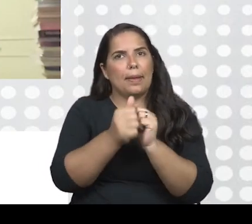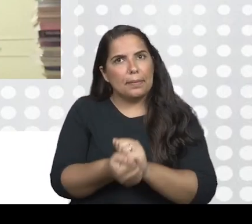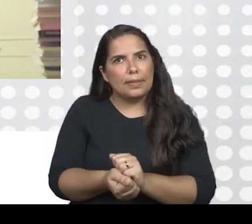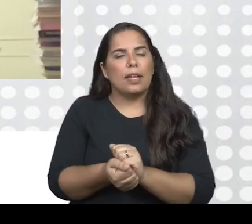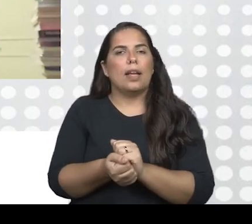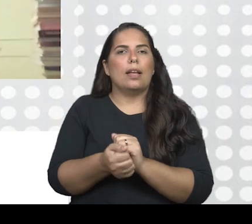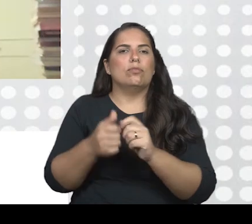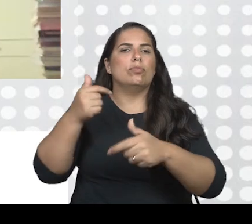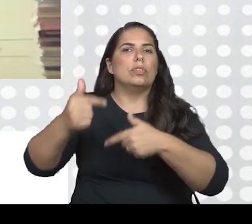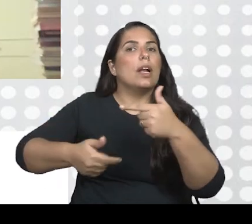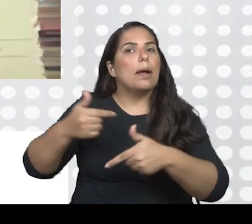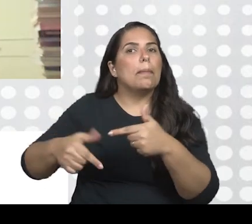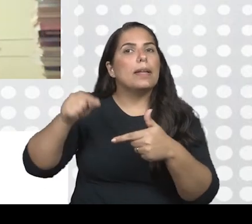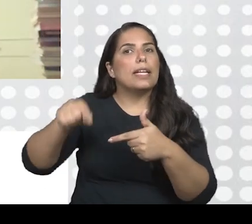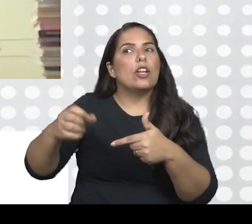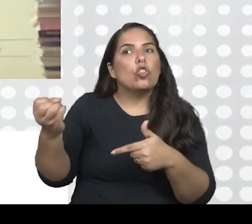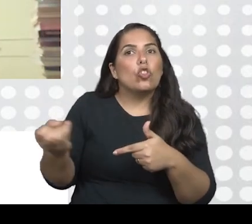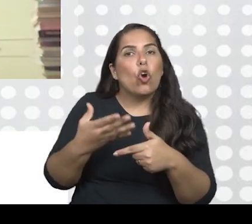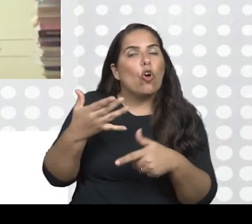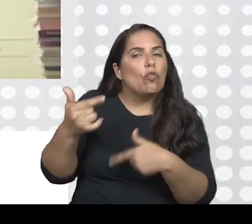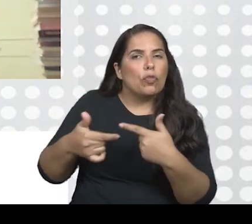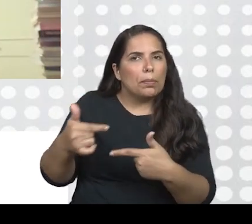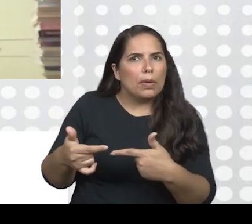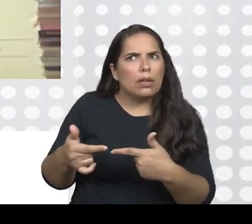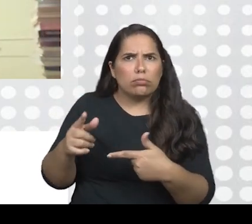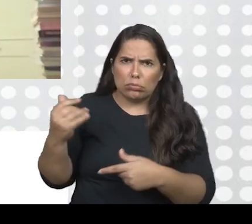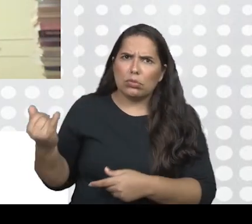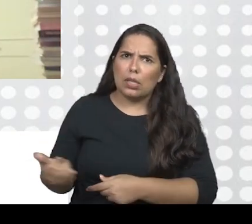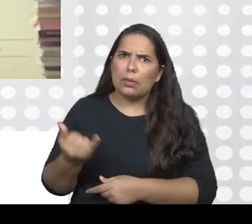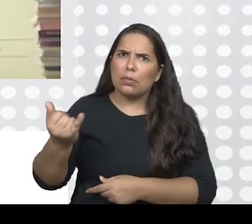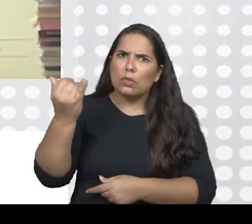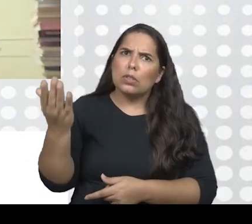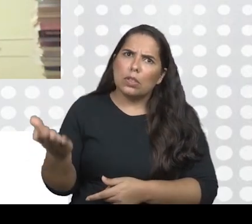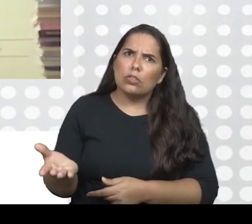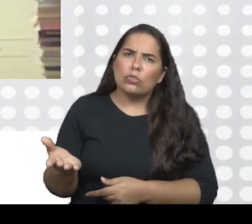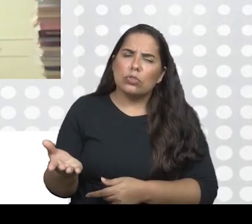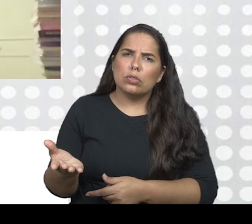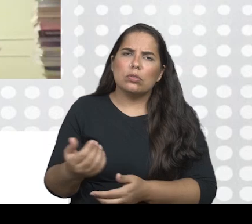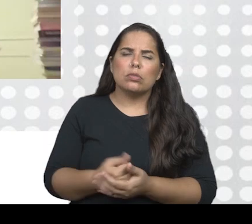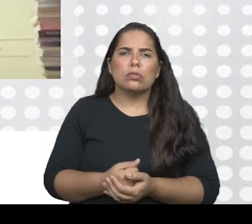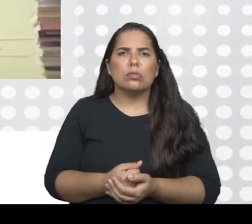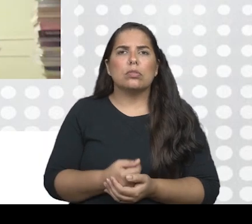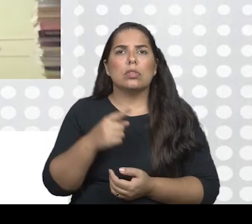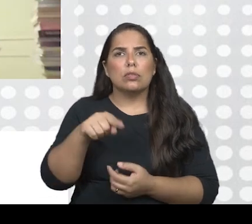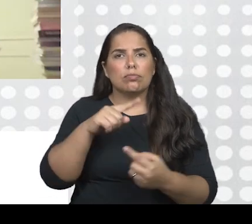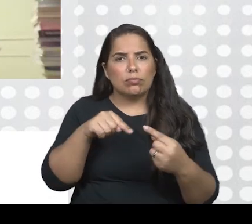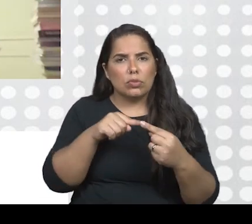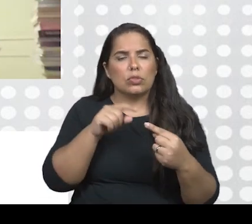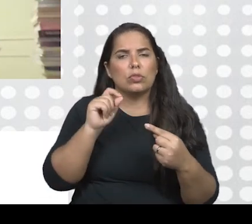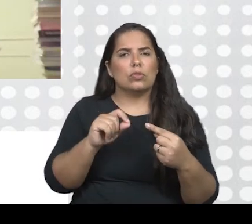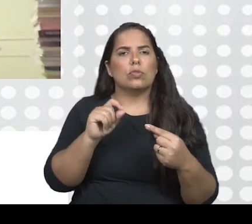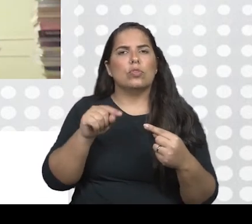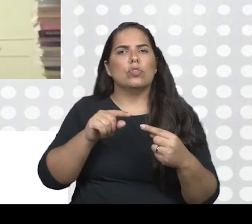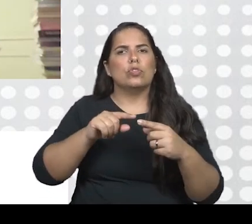adaptar às tarefas daquele seu novo emprego, é importante. Então, essa perspectiva aí